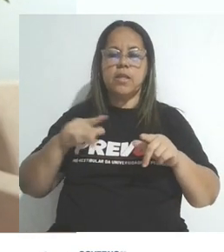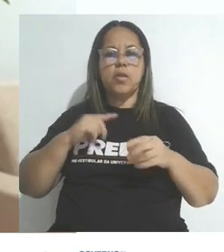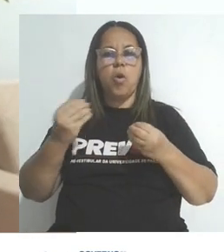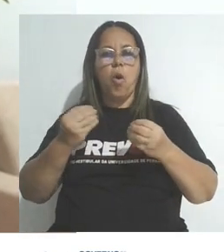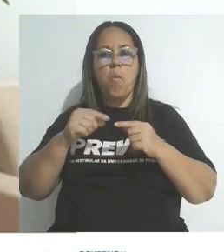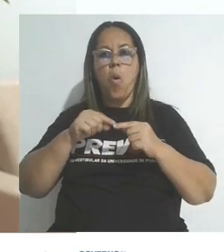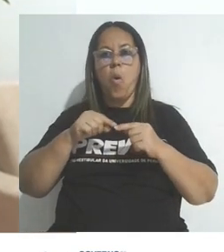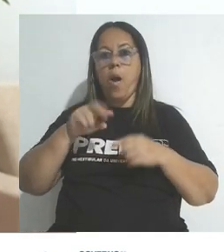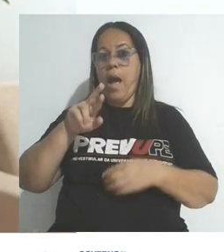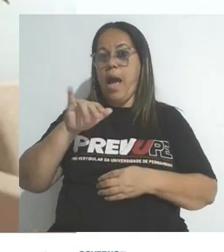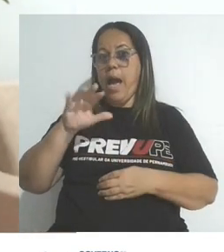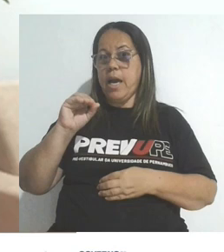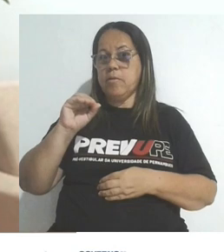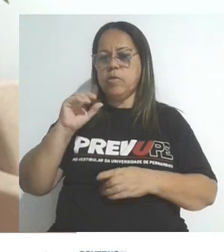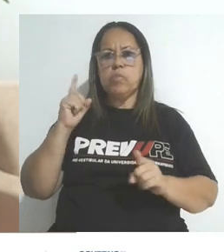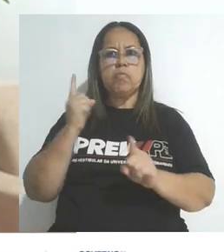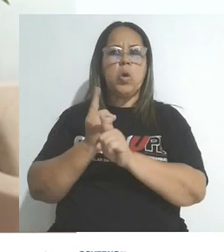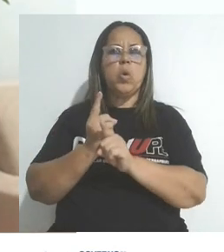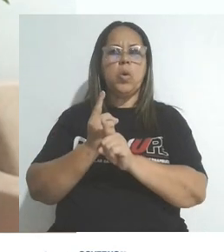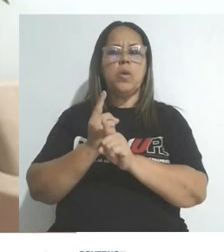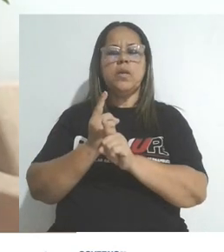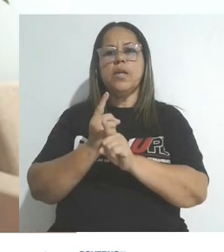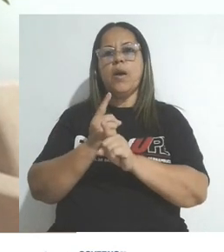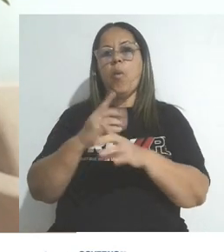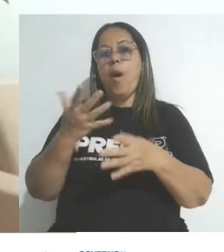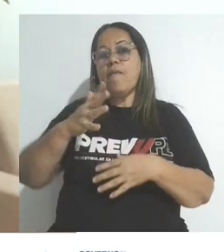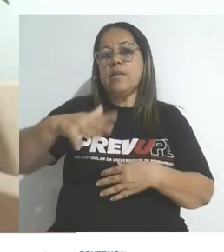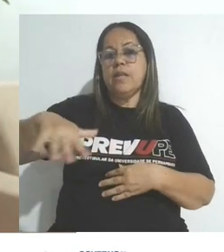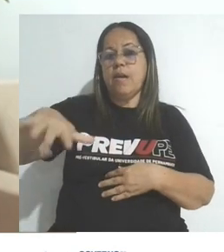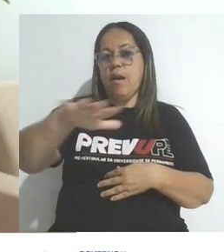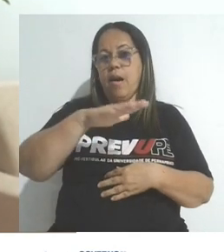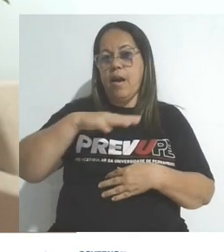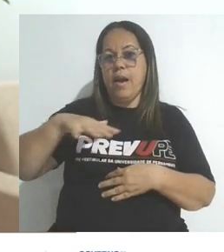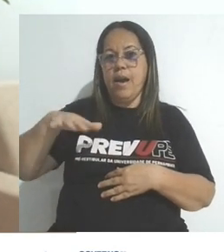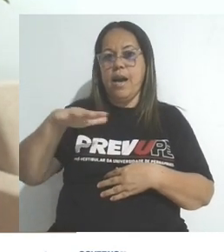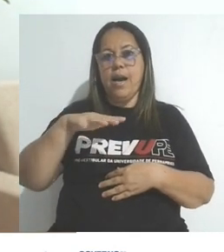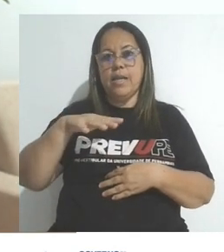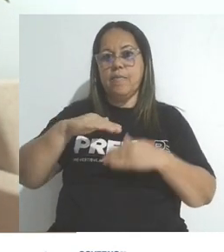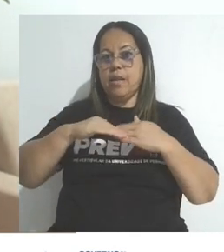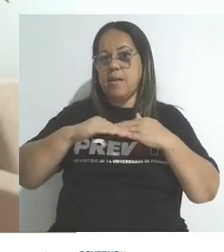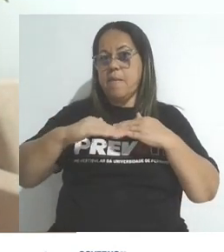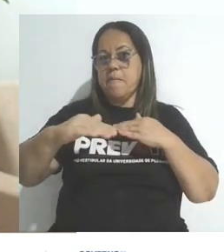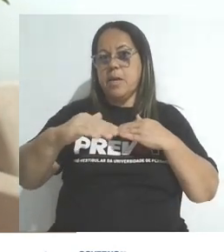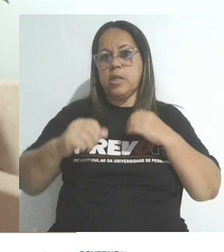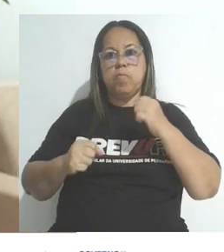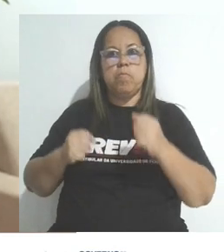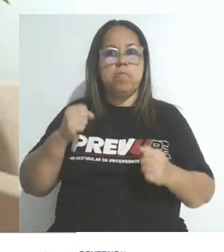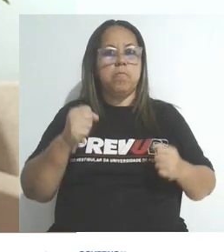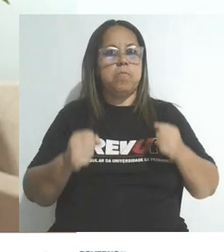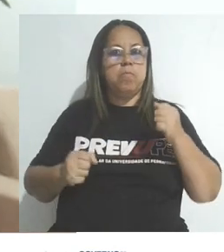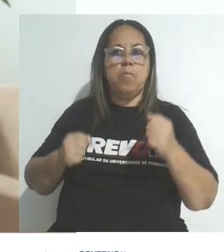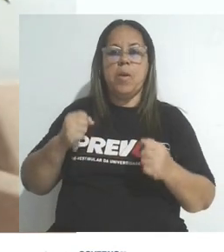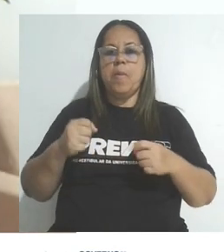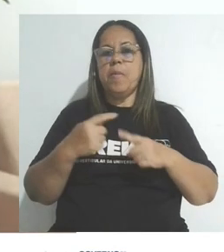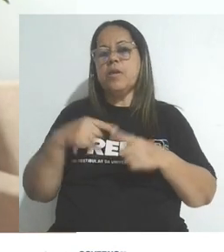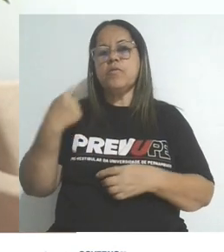referência o raio, para poder a gente descobrir qual vai ser a área dessa pista de Cooper, onde, uma vez que a gente